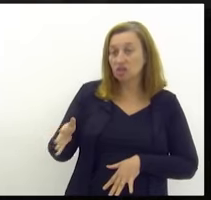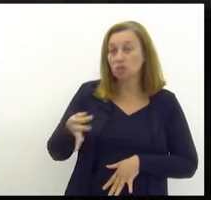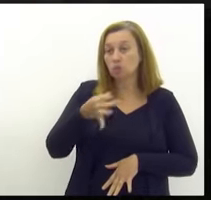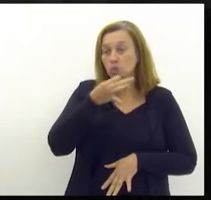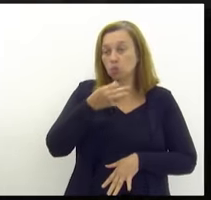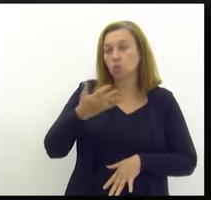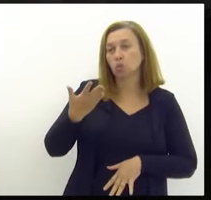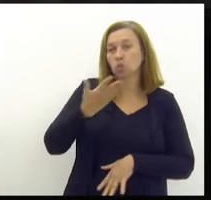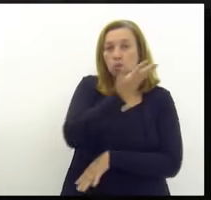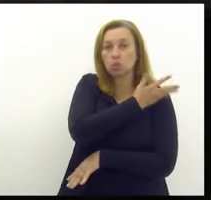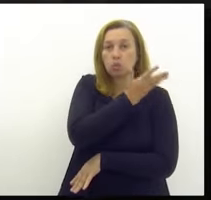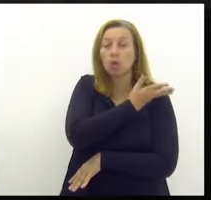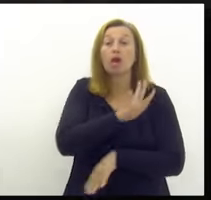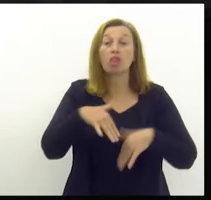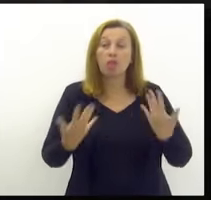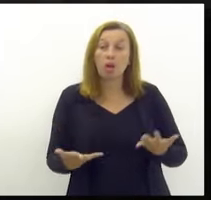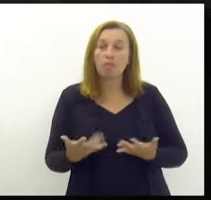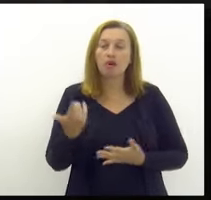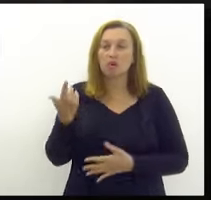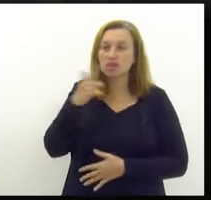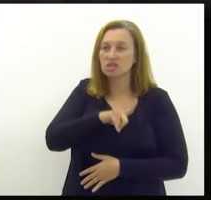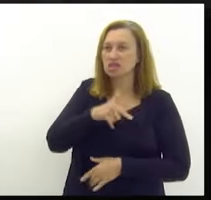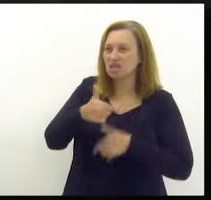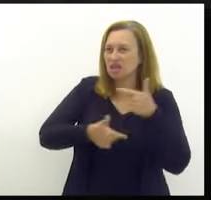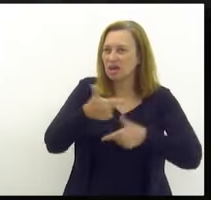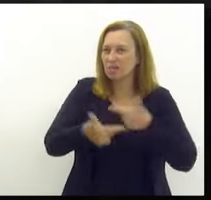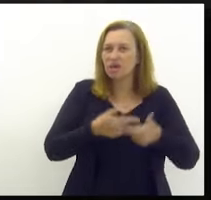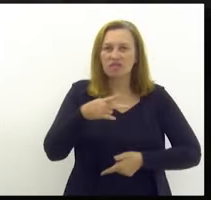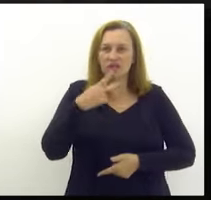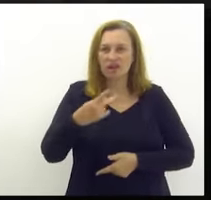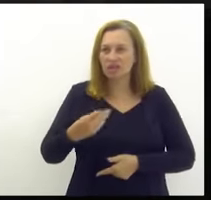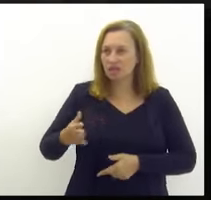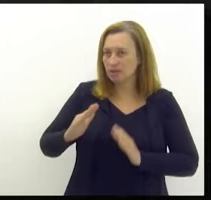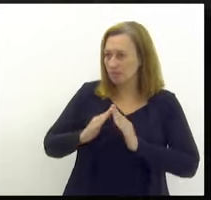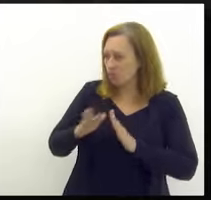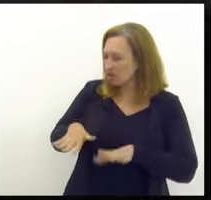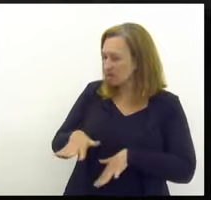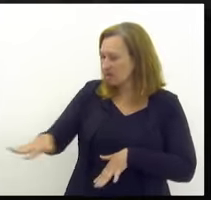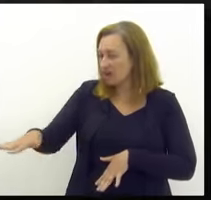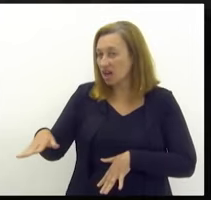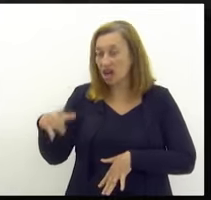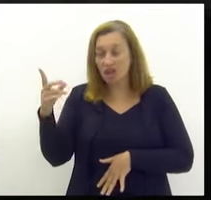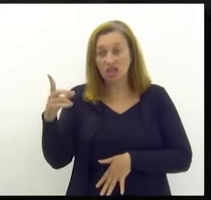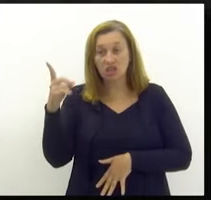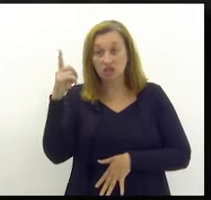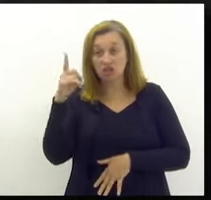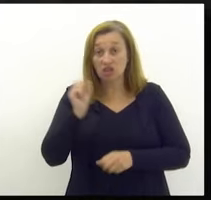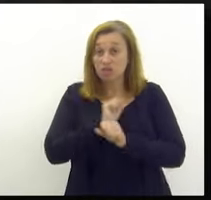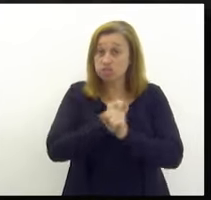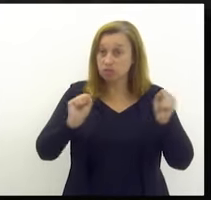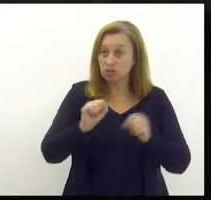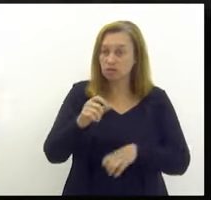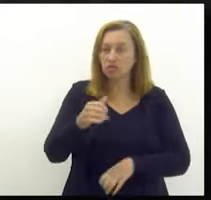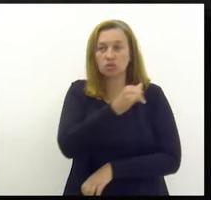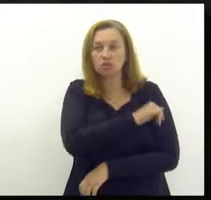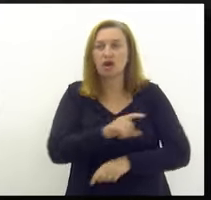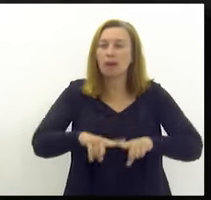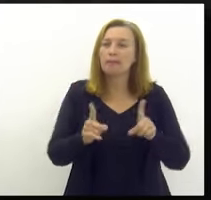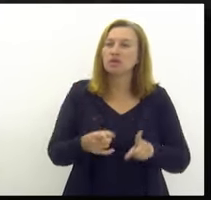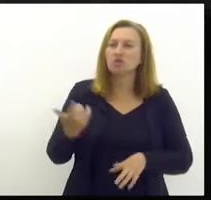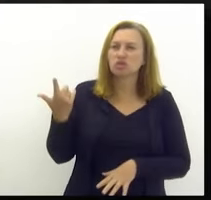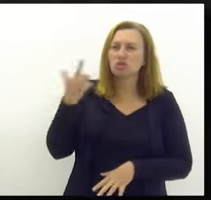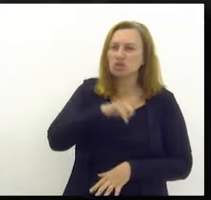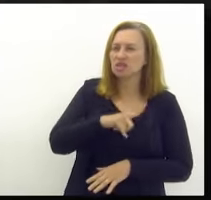preconceito então para você conseguir emprego falando que B na favela é praticamente impossível no Rio de Janeiro mas quando você consegue o